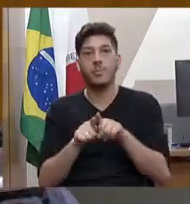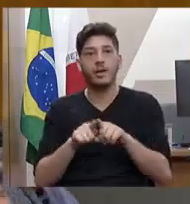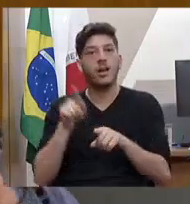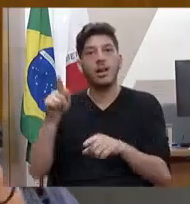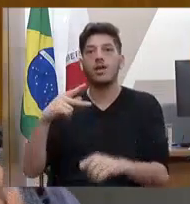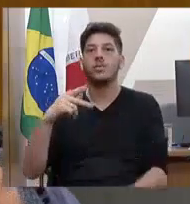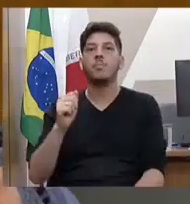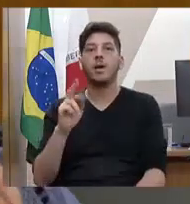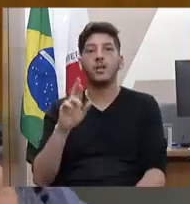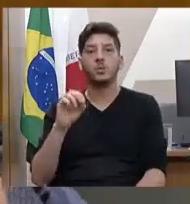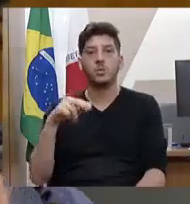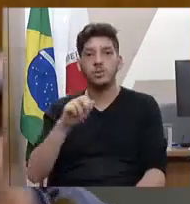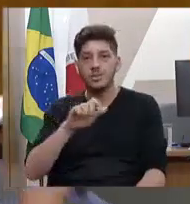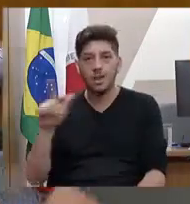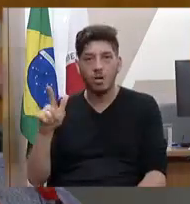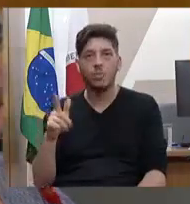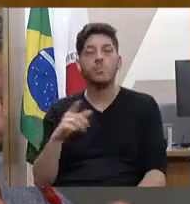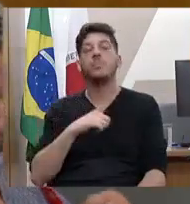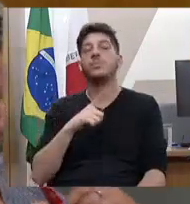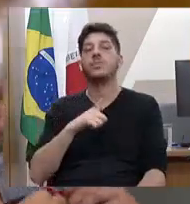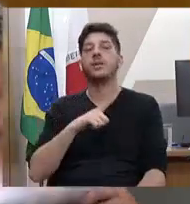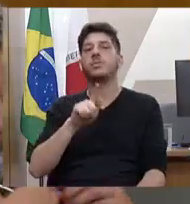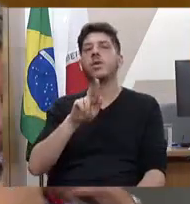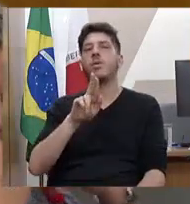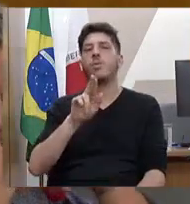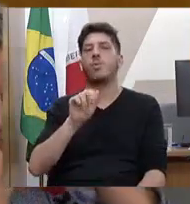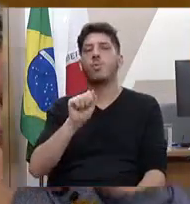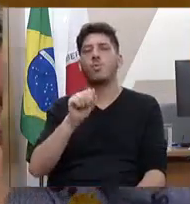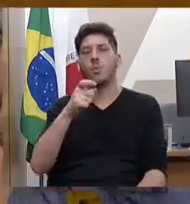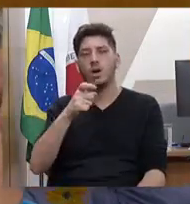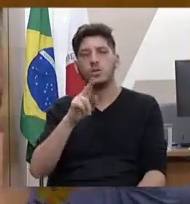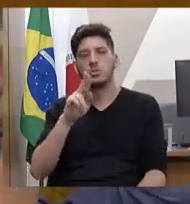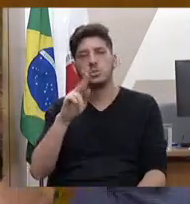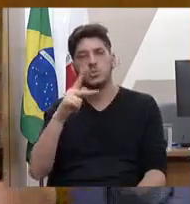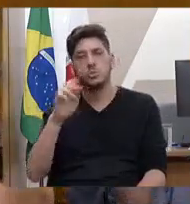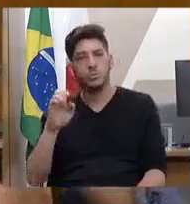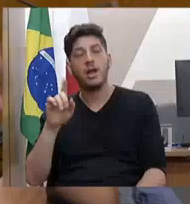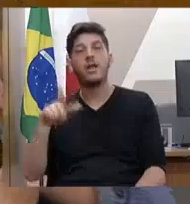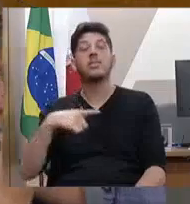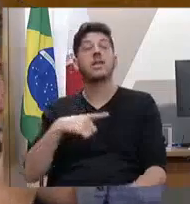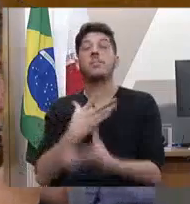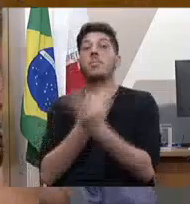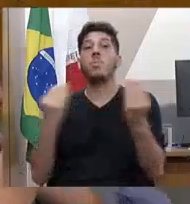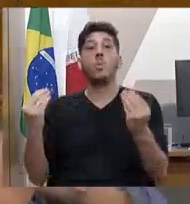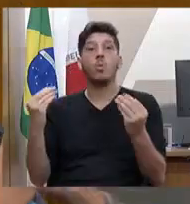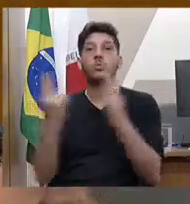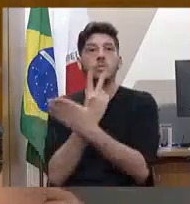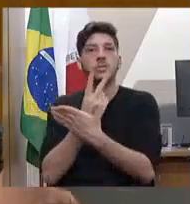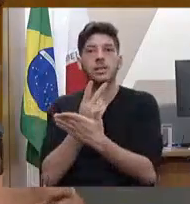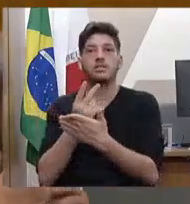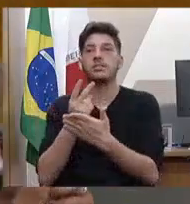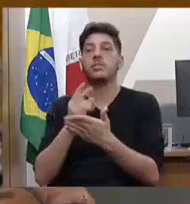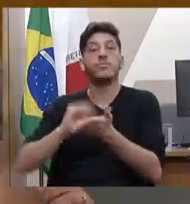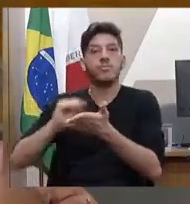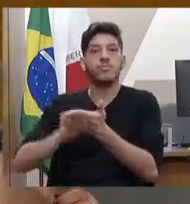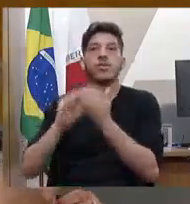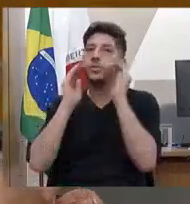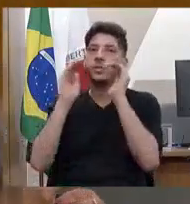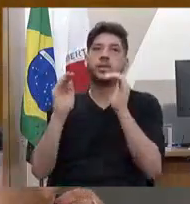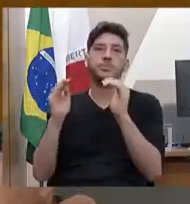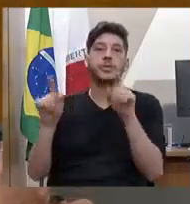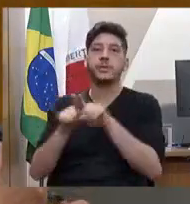a coça o pé por exemplo onde tem muitos casos de violação de direito então concluindo mas para entender